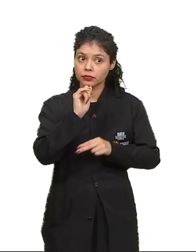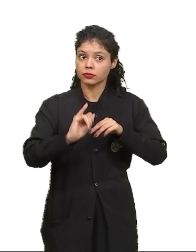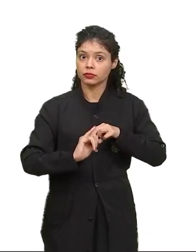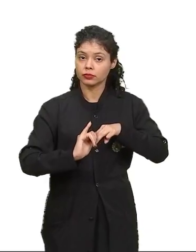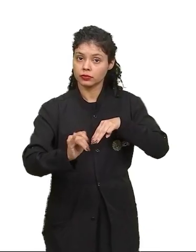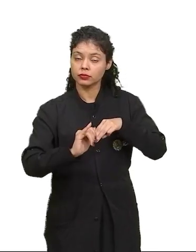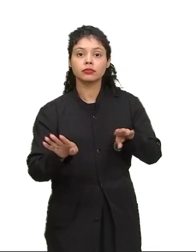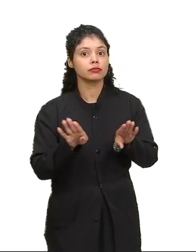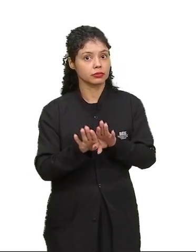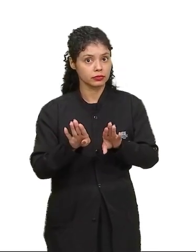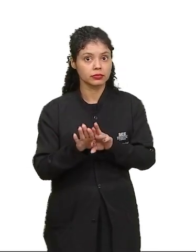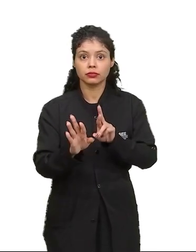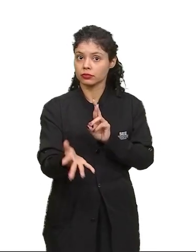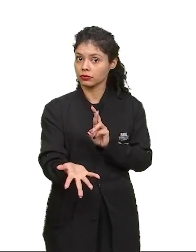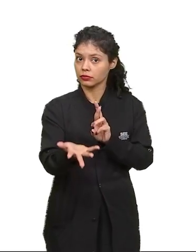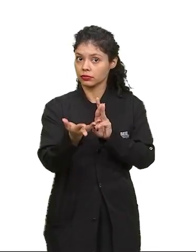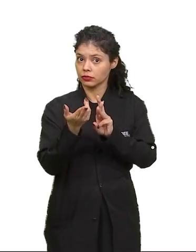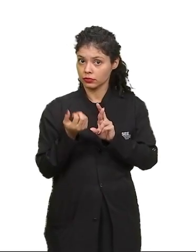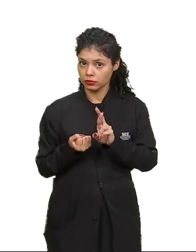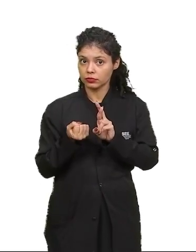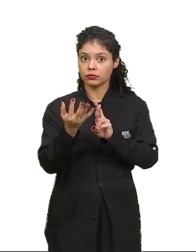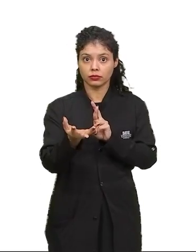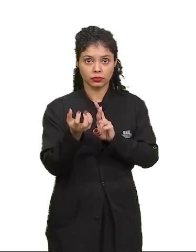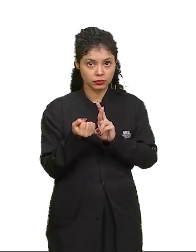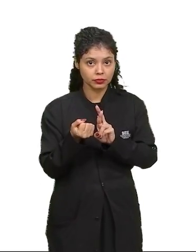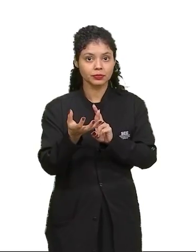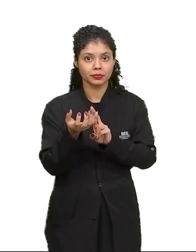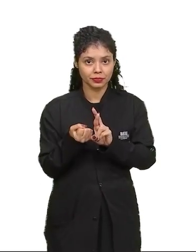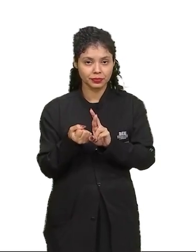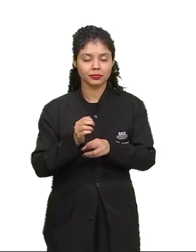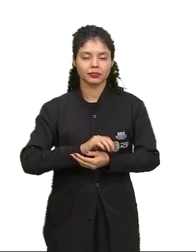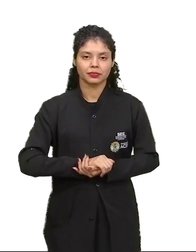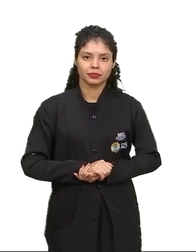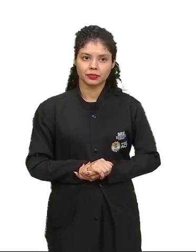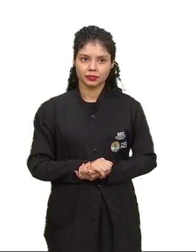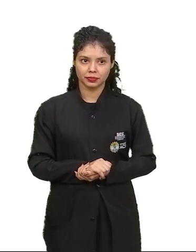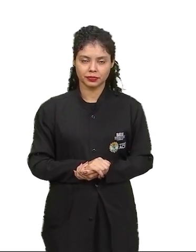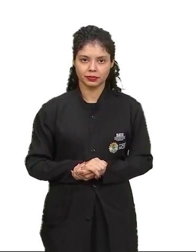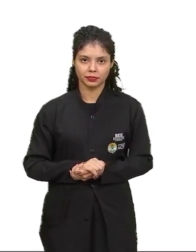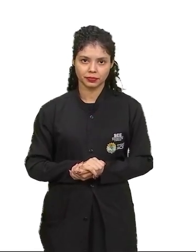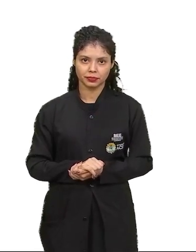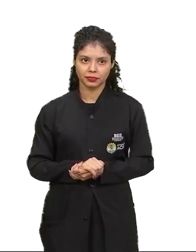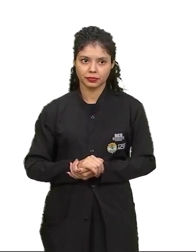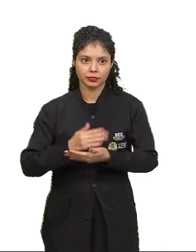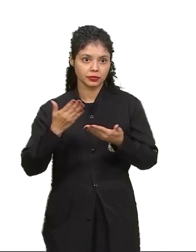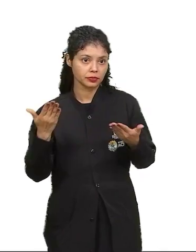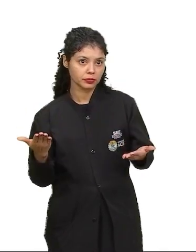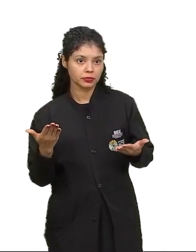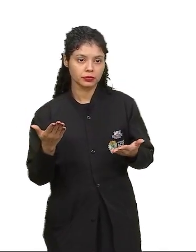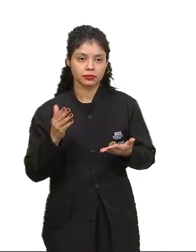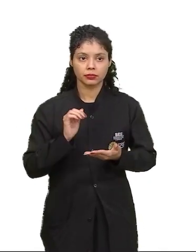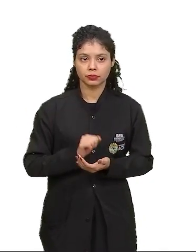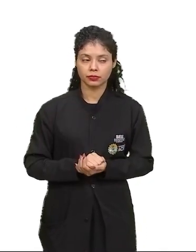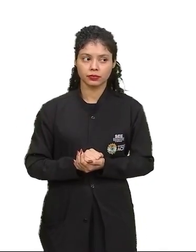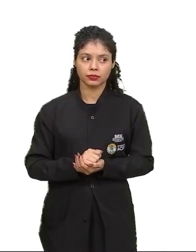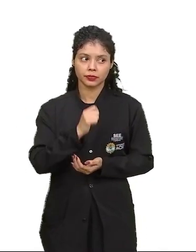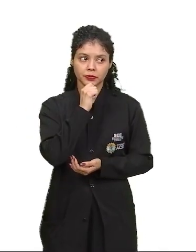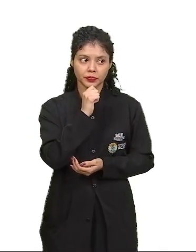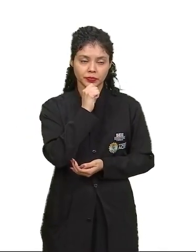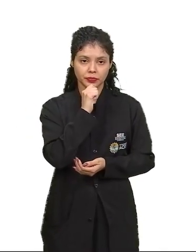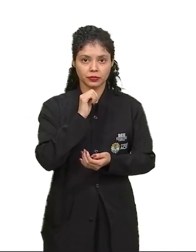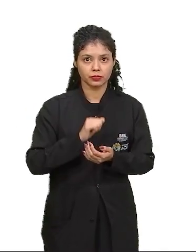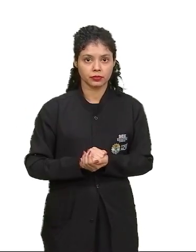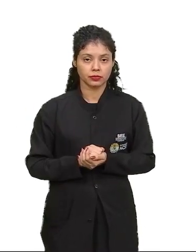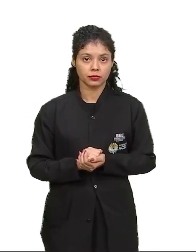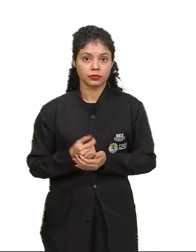tenho que ter alguém que recebe a mensagem. Este nós chamamos de receptor. Essa mensagem sempre